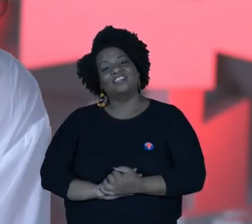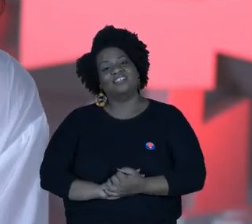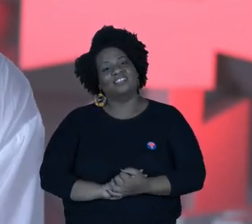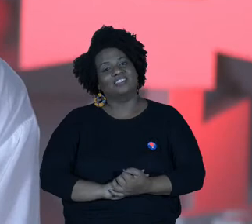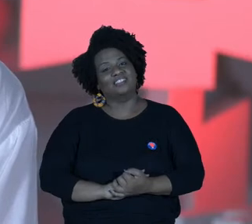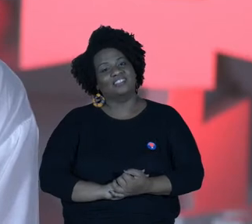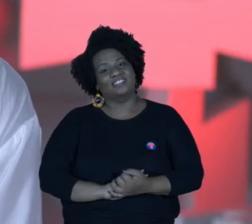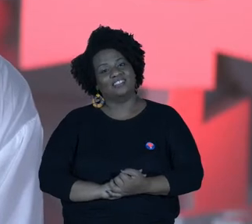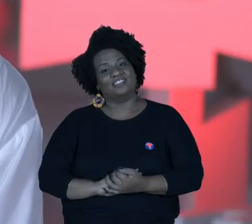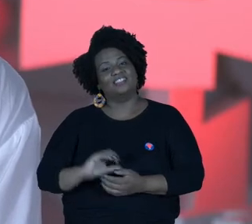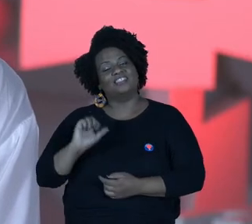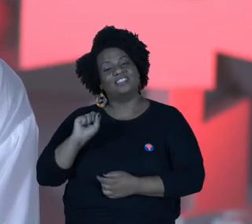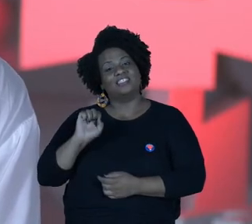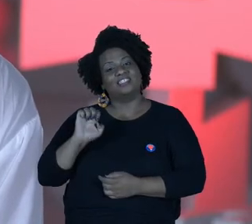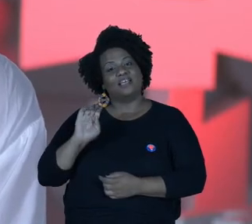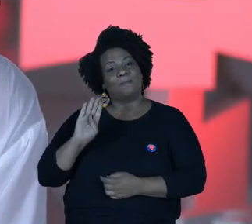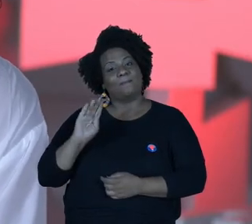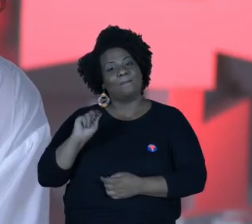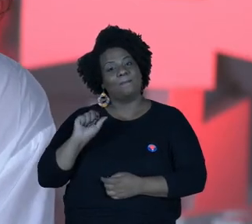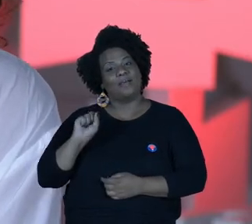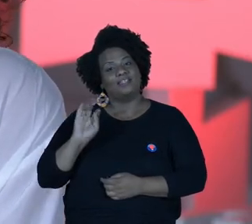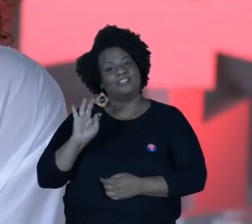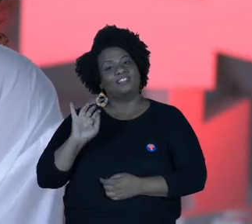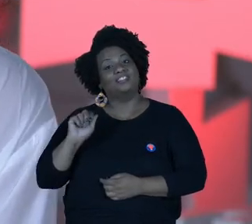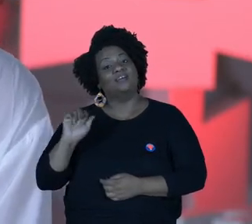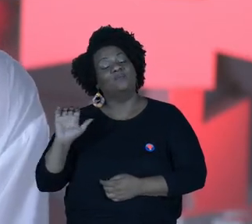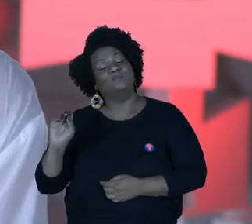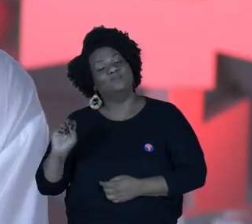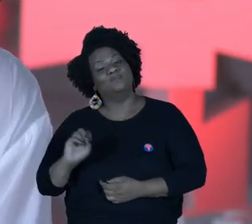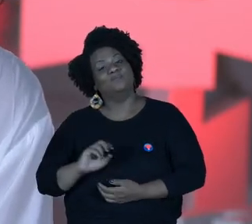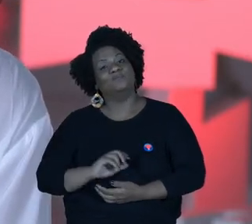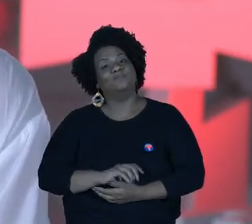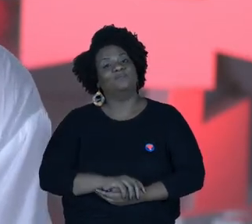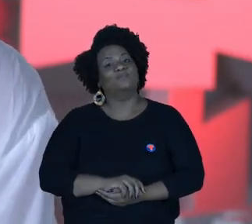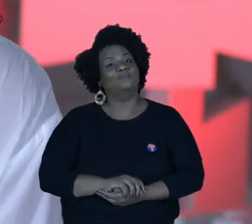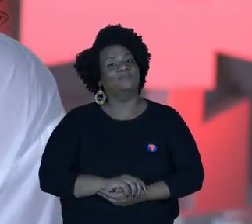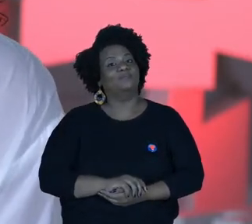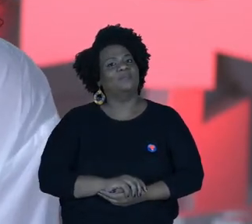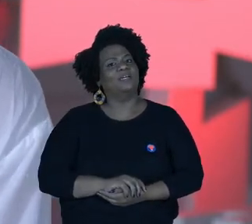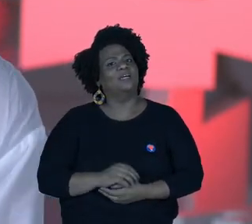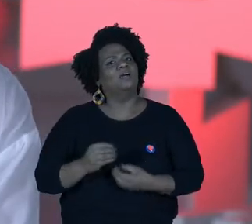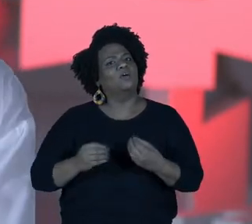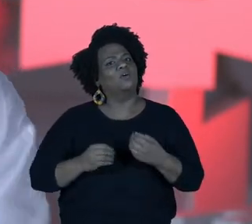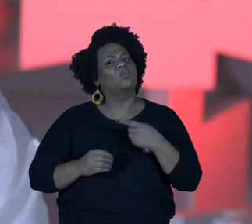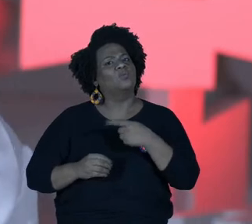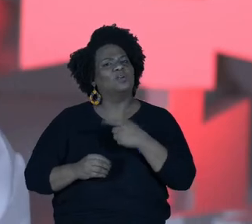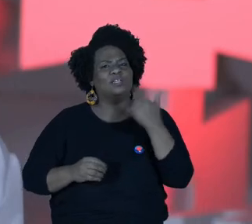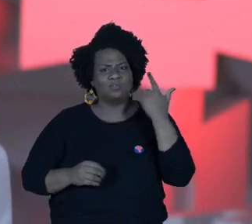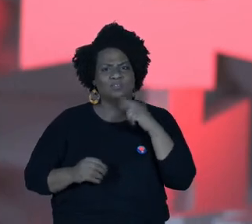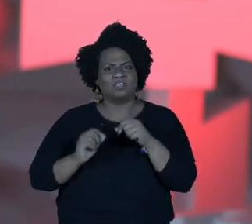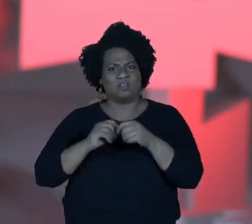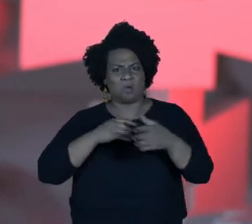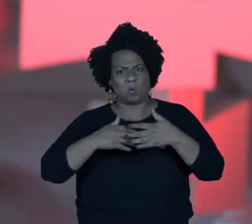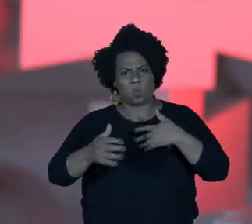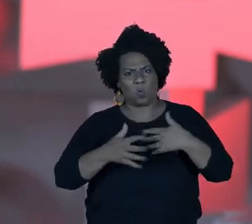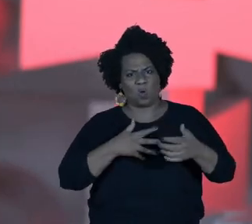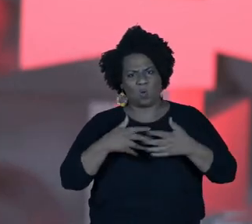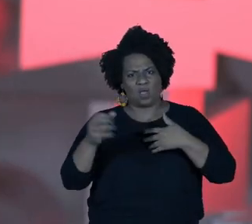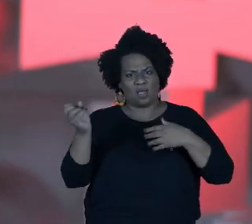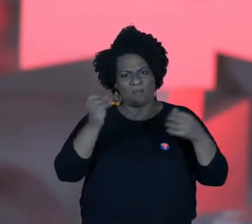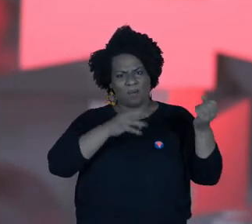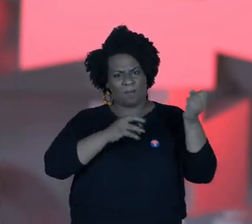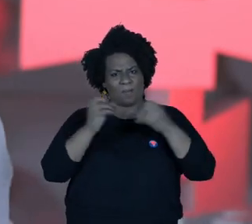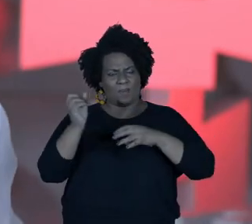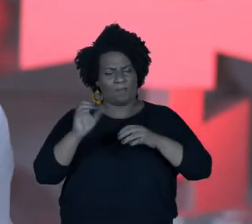Marat Sebastião. Mas como é que Vicky Muniz faz isso? Faz de qualquer maneira? Não,